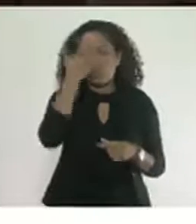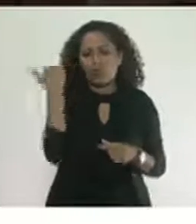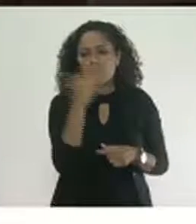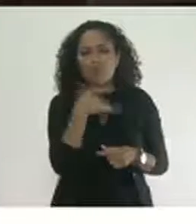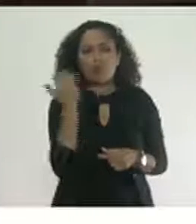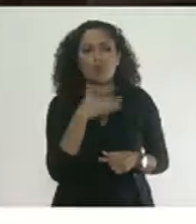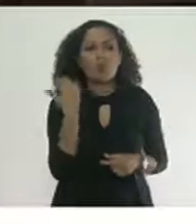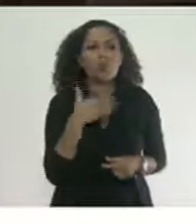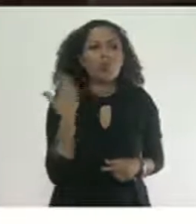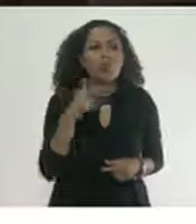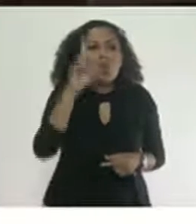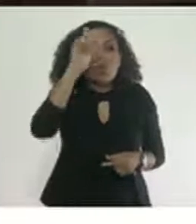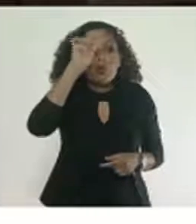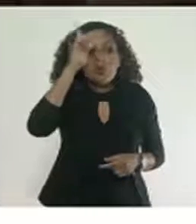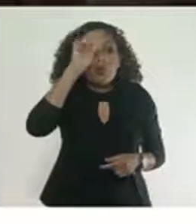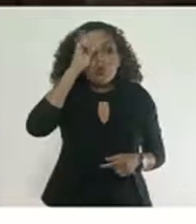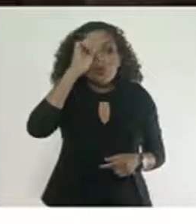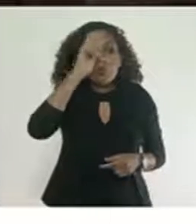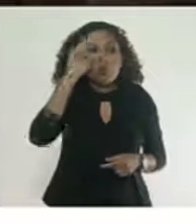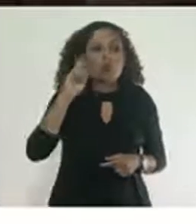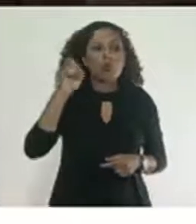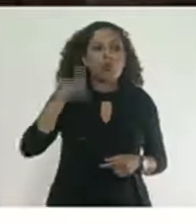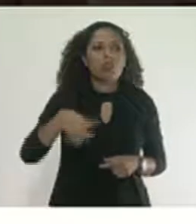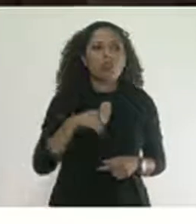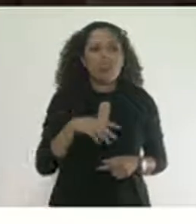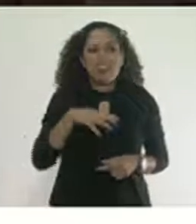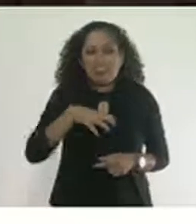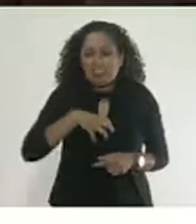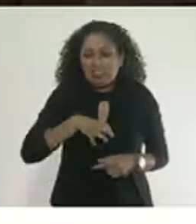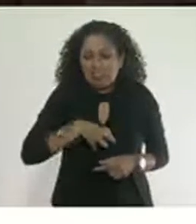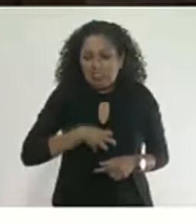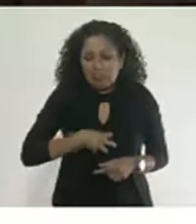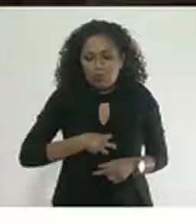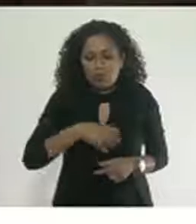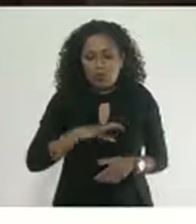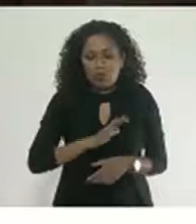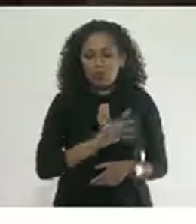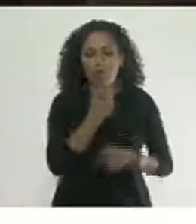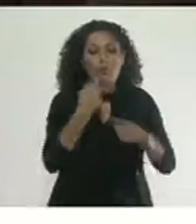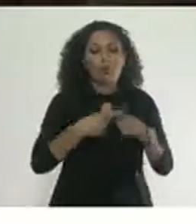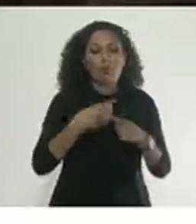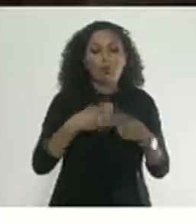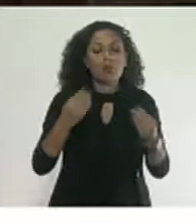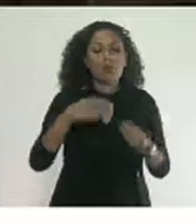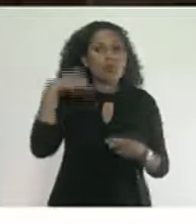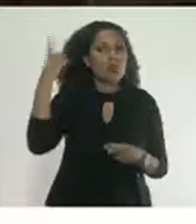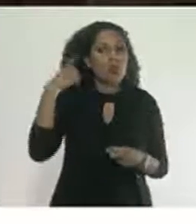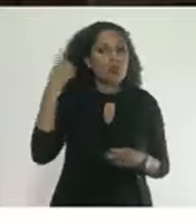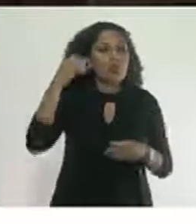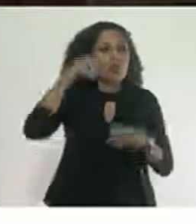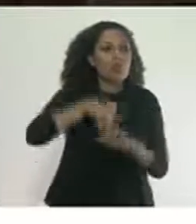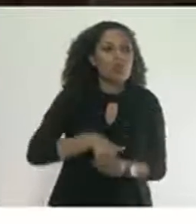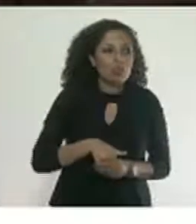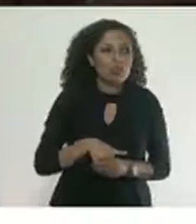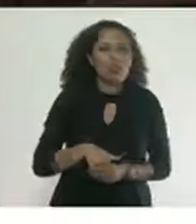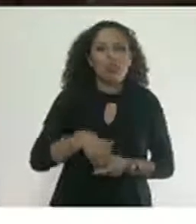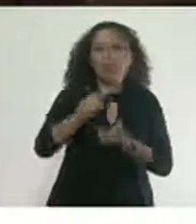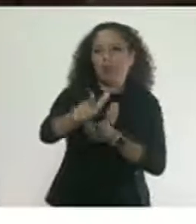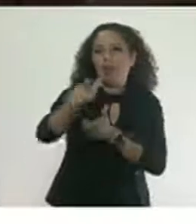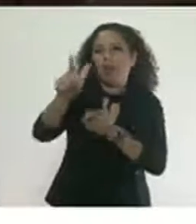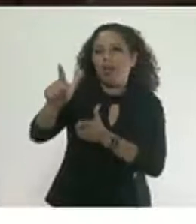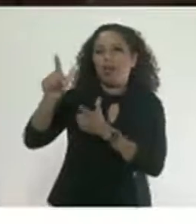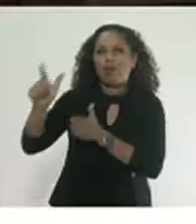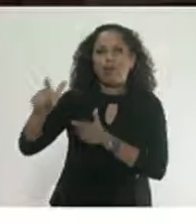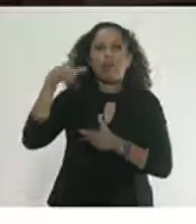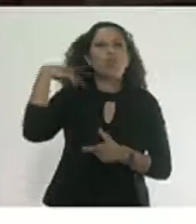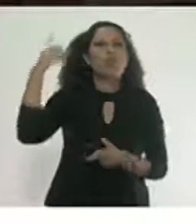que acontece cotidianamente. É um lamento, porque muitos desses deputados, senhor presidente, votaram para armar